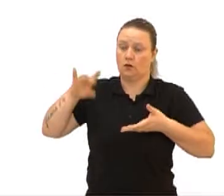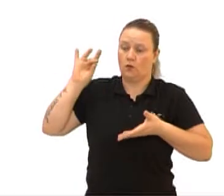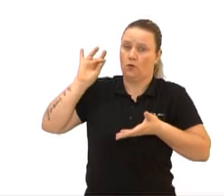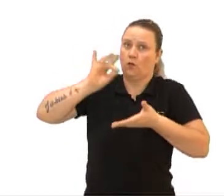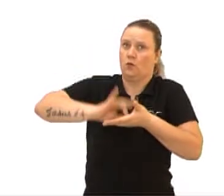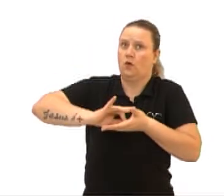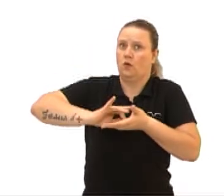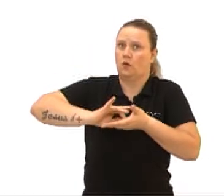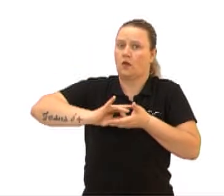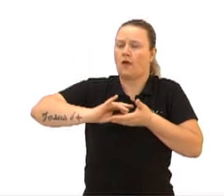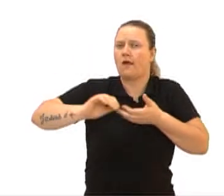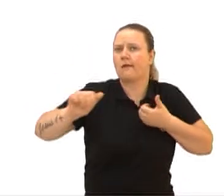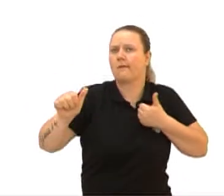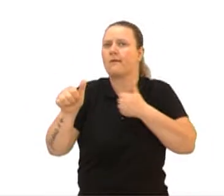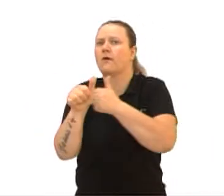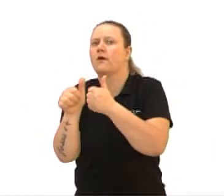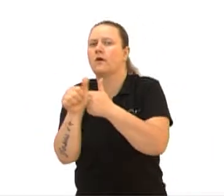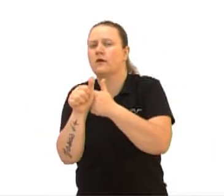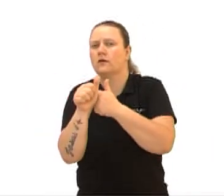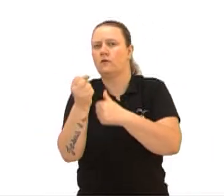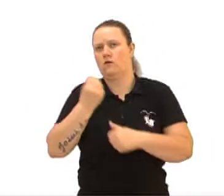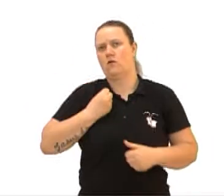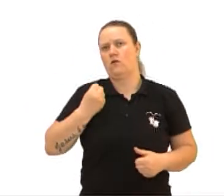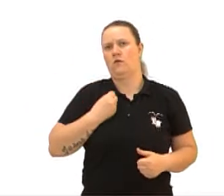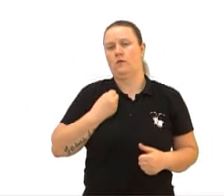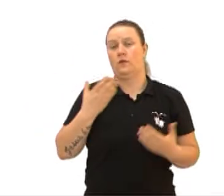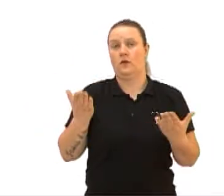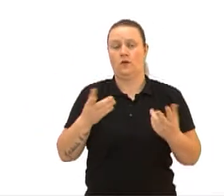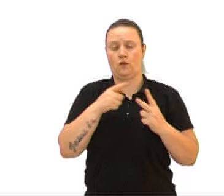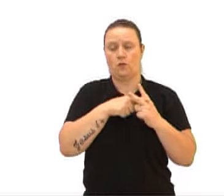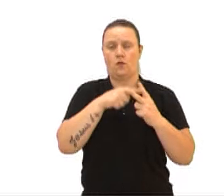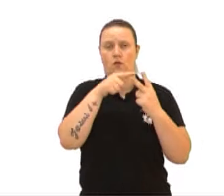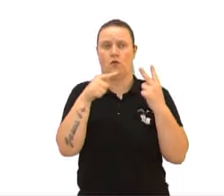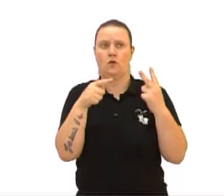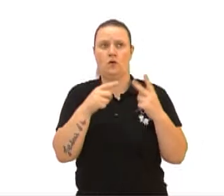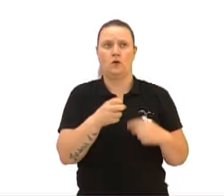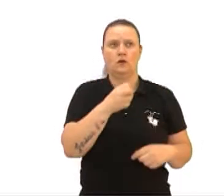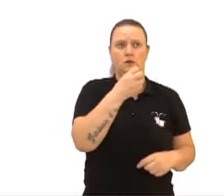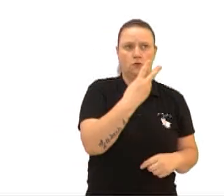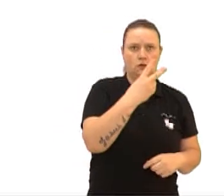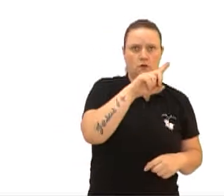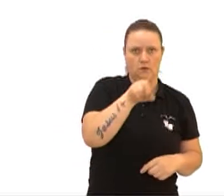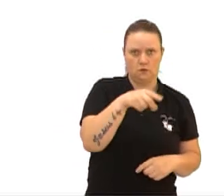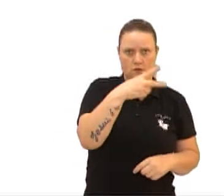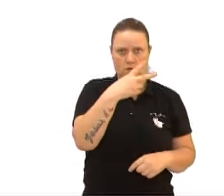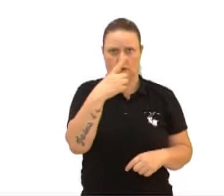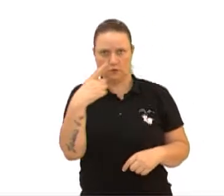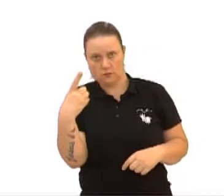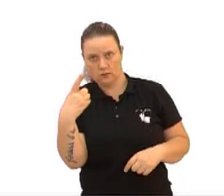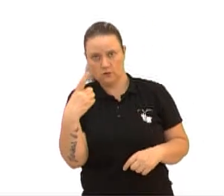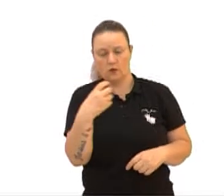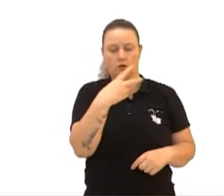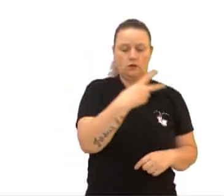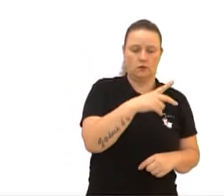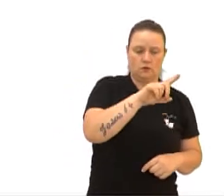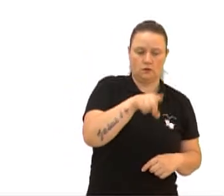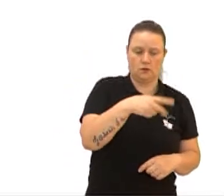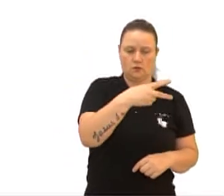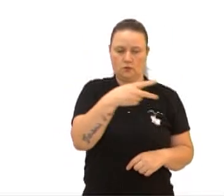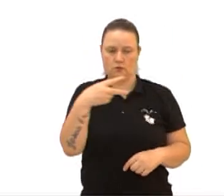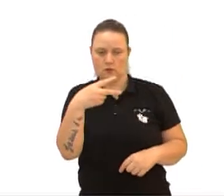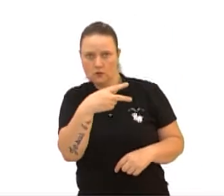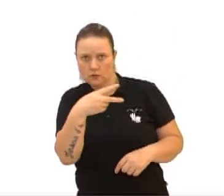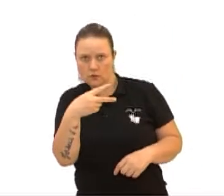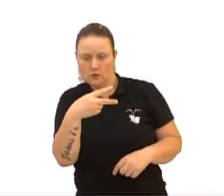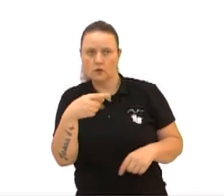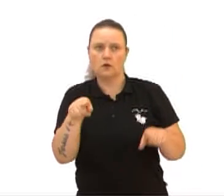mais próximo, né? Então como eu estou fazendo em relação ao quadrado, então eu peguei 2,21, 2,22, tudo ao quadrado,